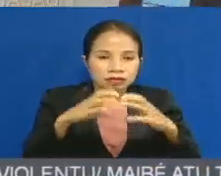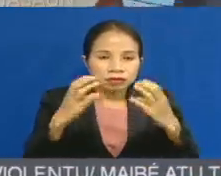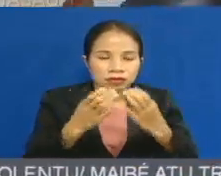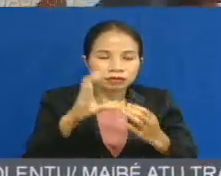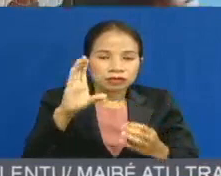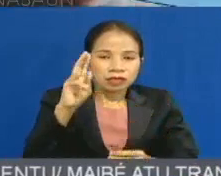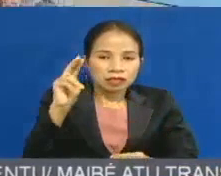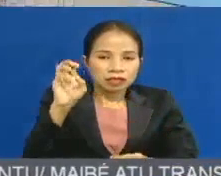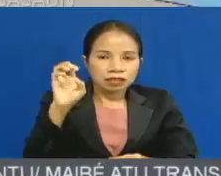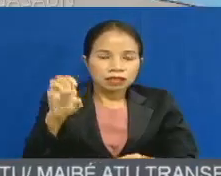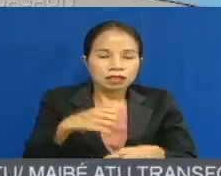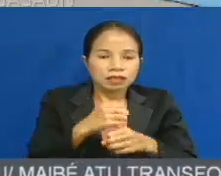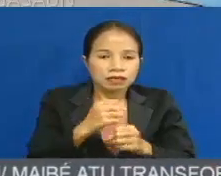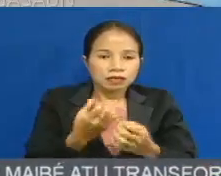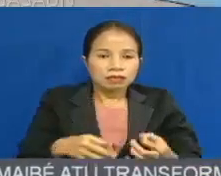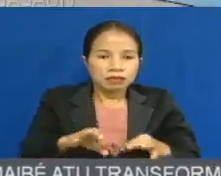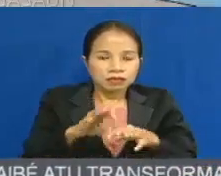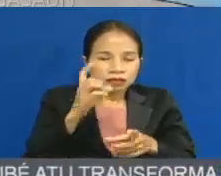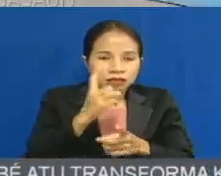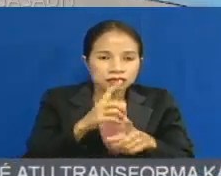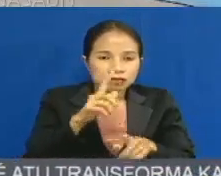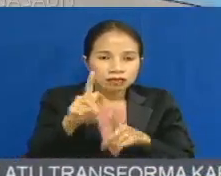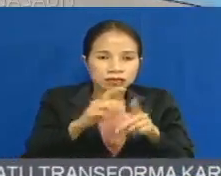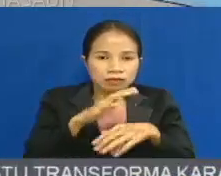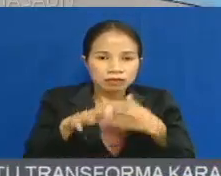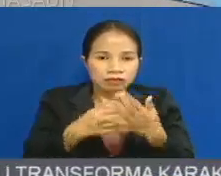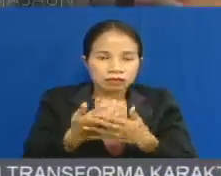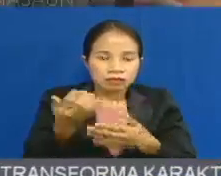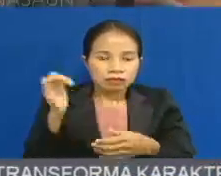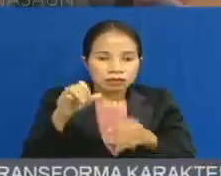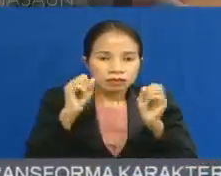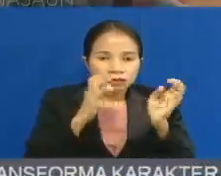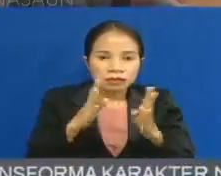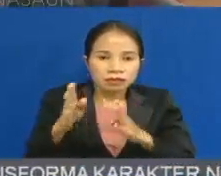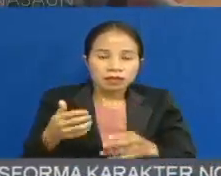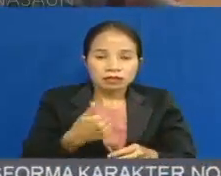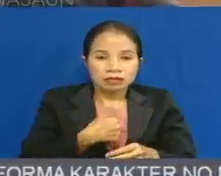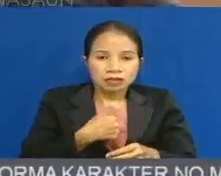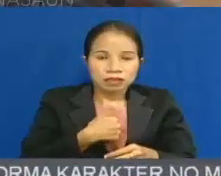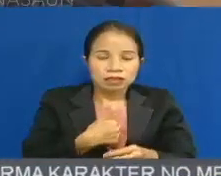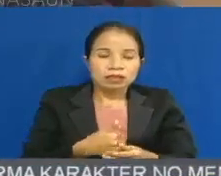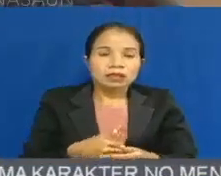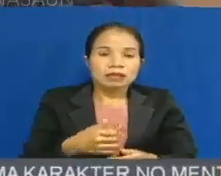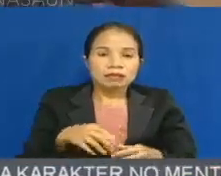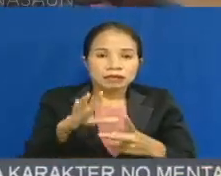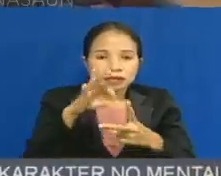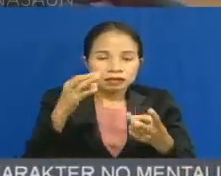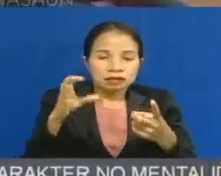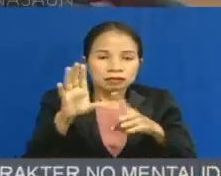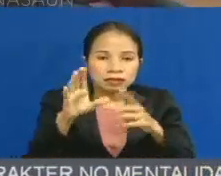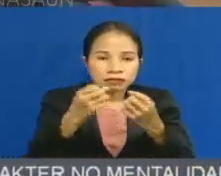eleição halau ne. Importante ba comunidade hotu, nune sirabele prepara ho de candidata anba iha eleição ba sefi